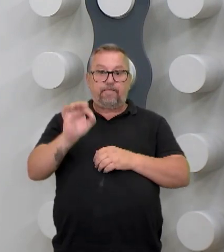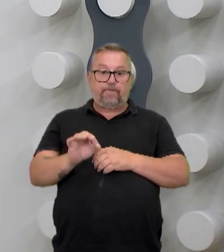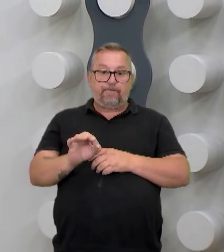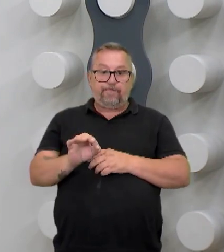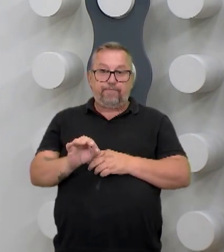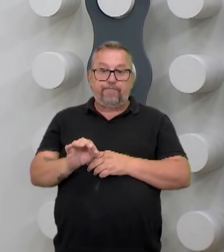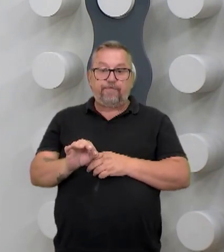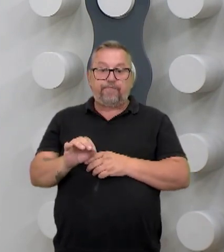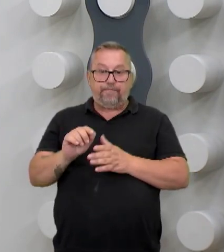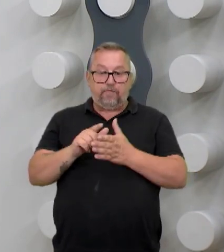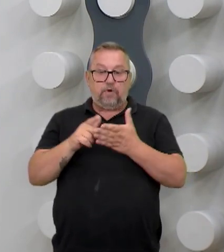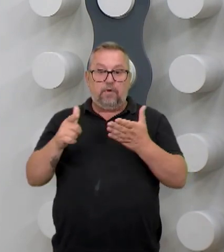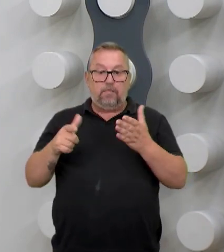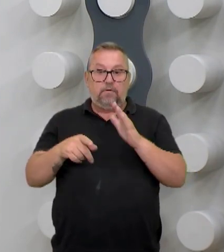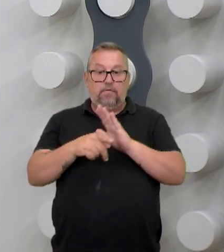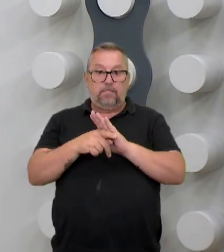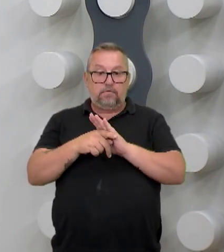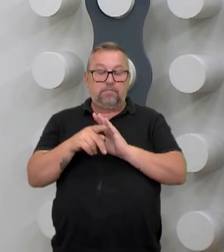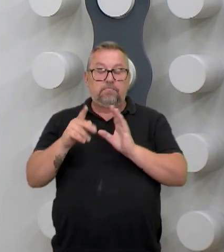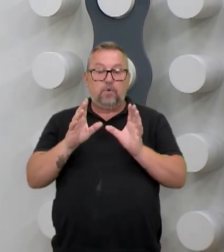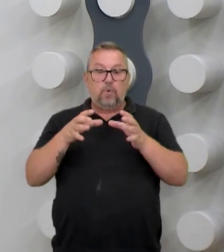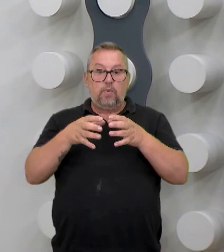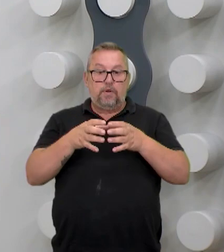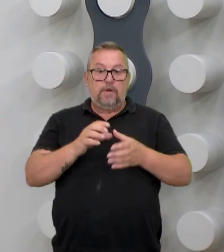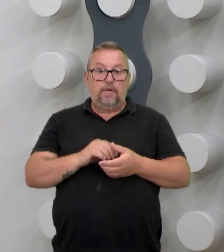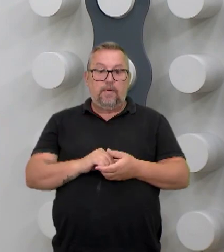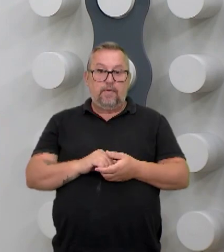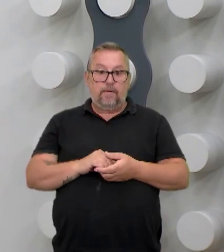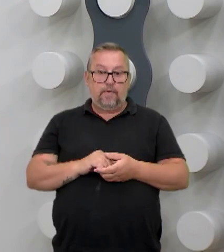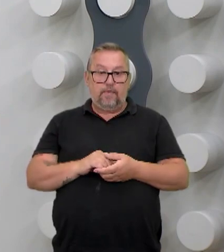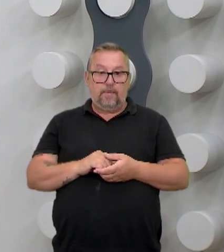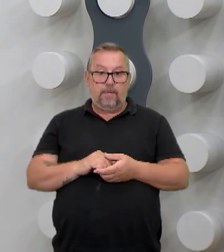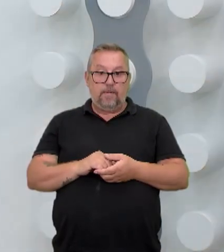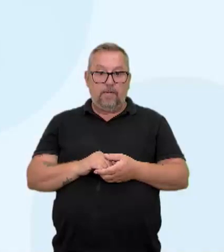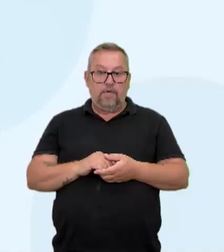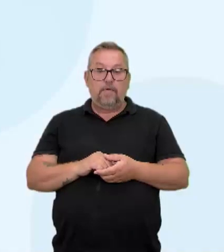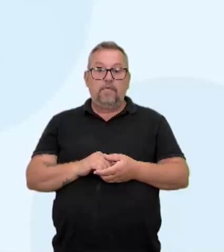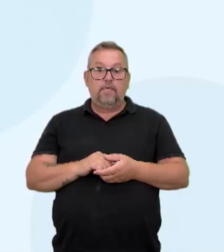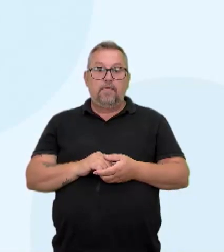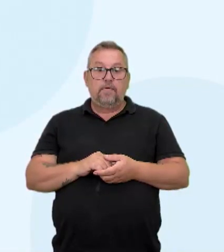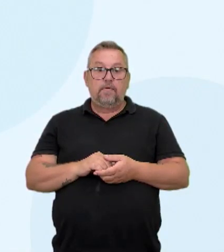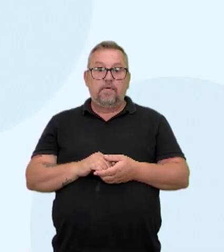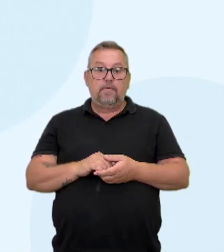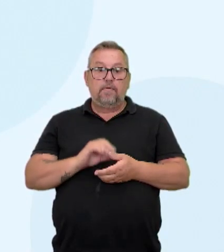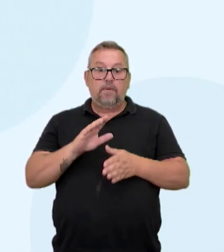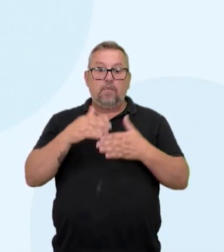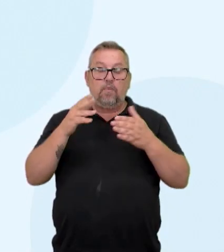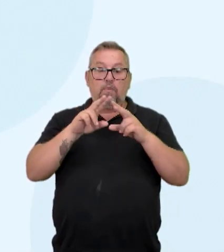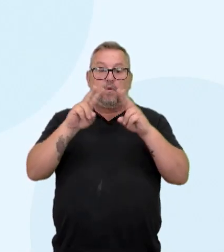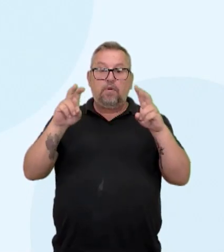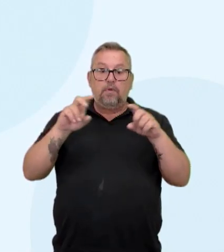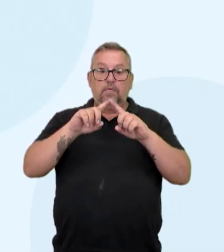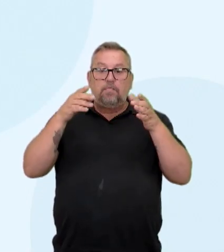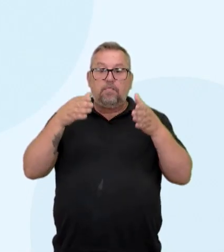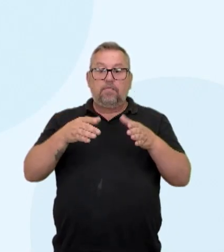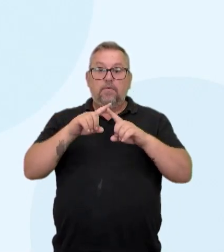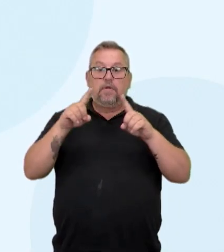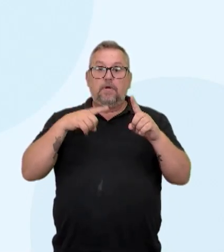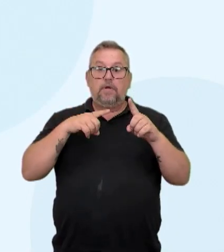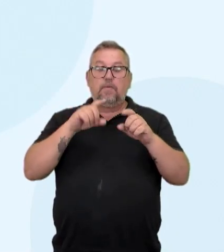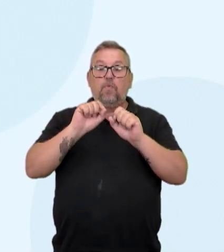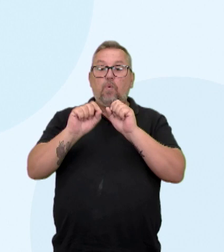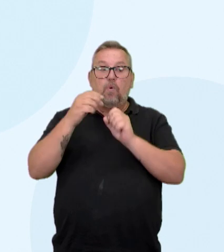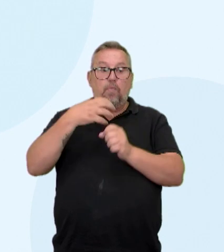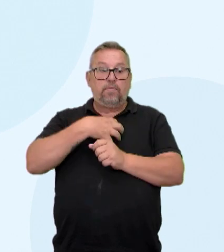jornal da mídia comunitária. Aí a segunda pergunta era, quais temas são mais abordados nesse veículo e de